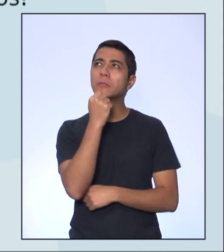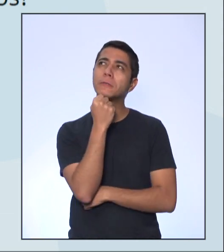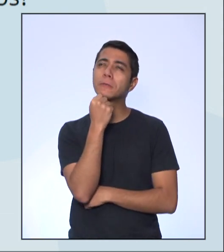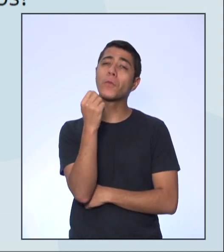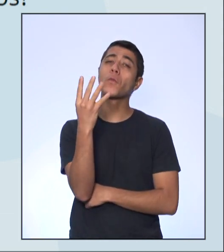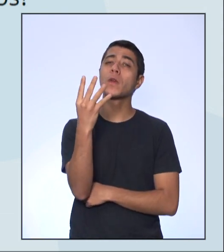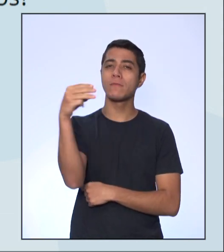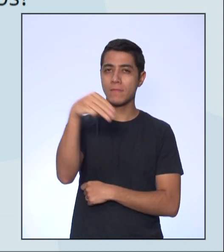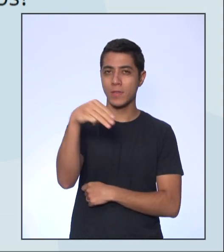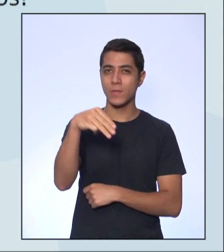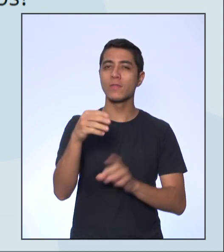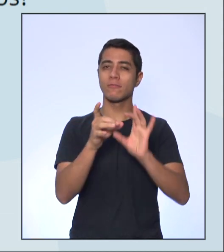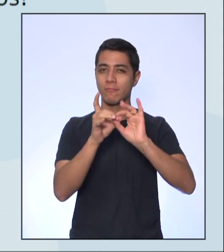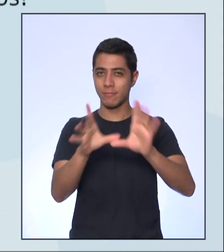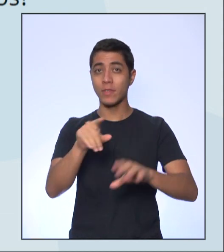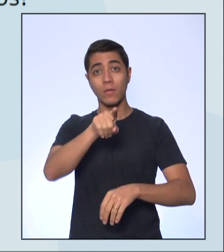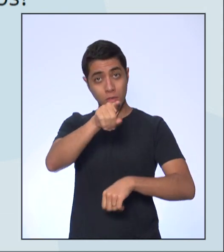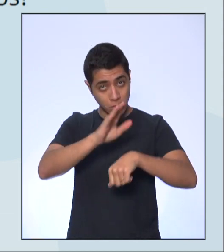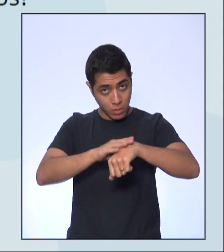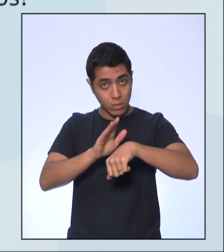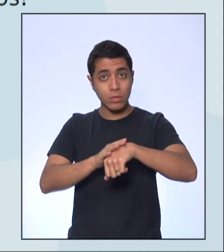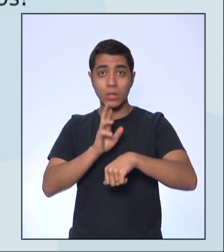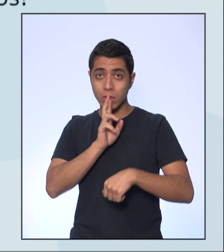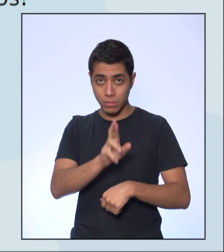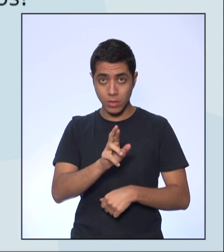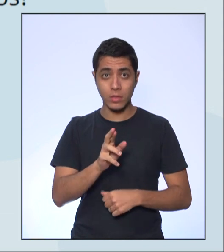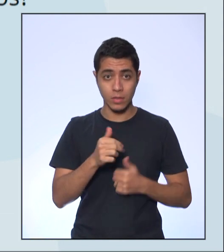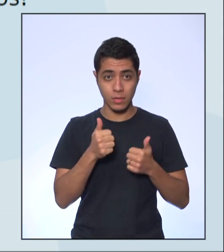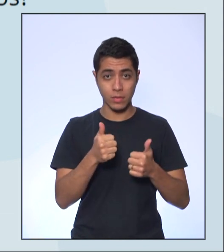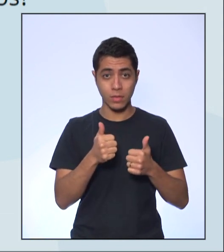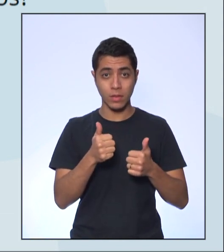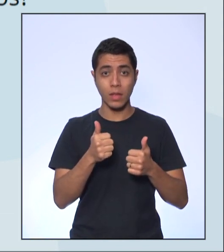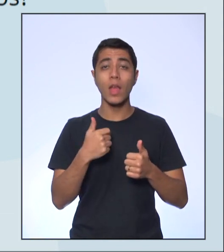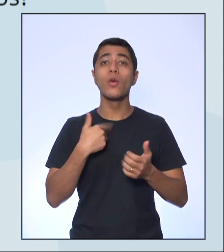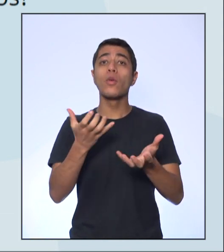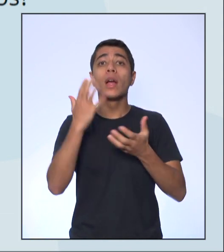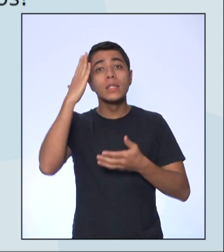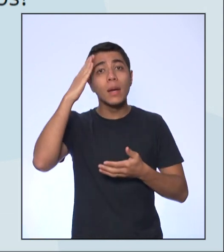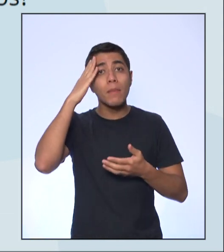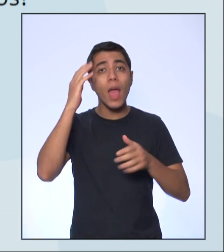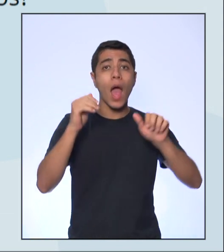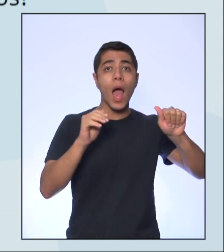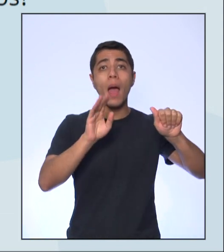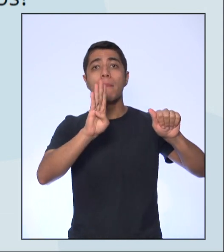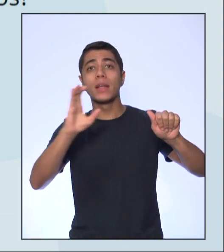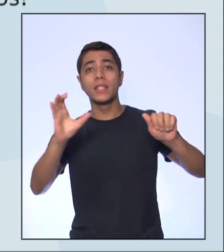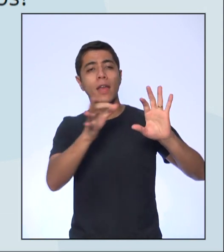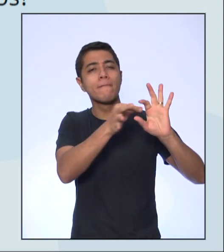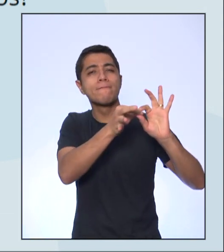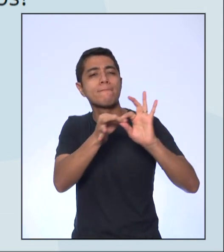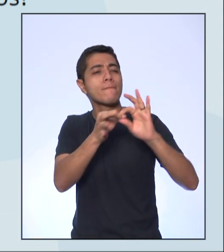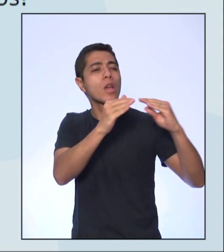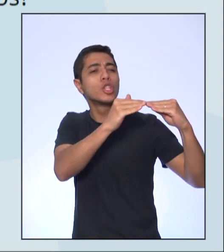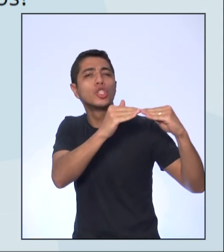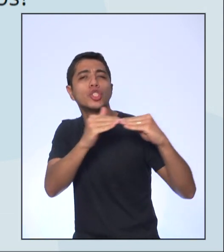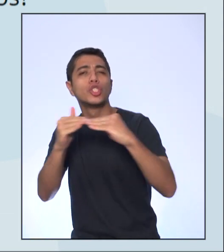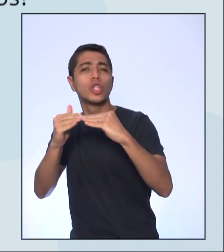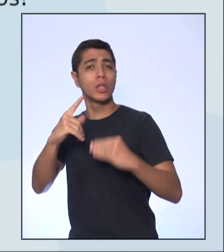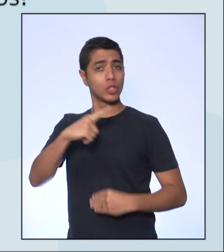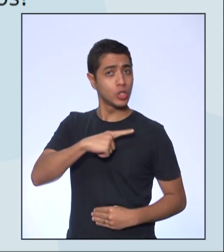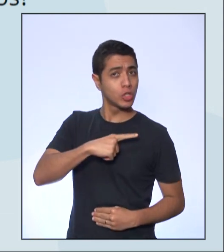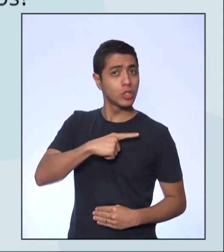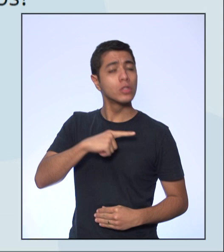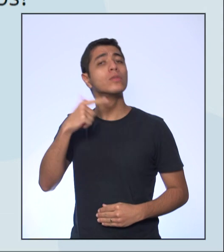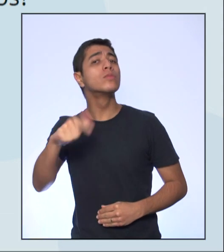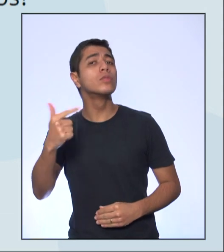poderem fazer, que é o seguinte, eu quero saber se esses 3 pontos estão alinhados. Respondam no chat, sim ou não. Então, façam